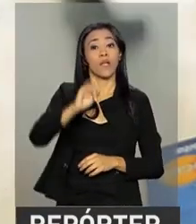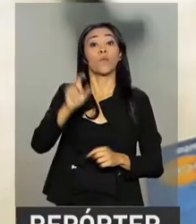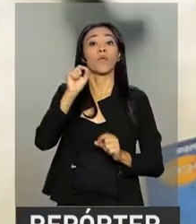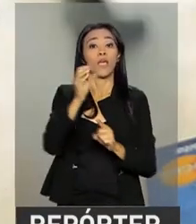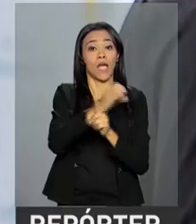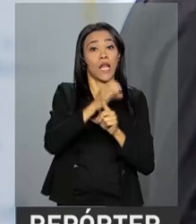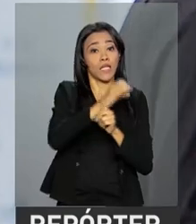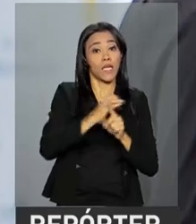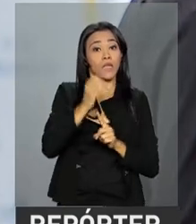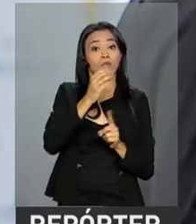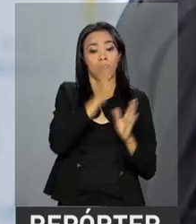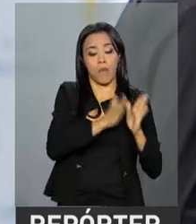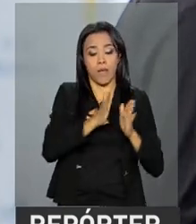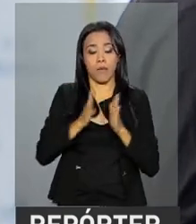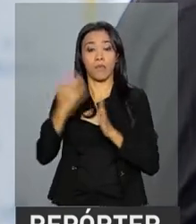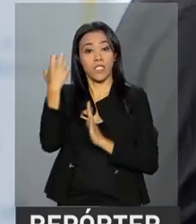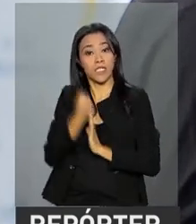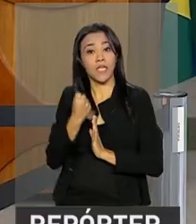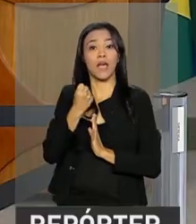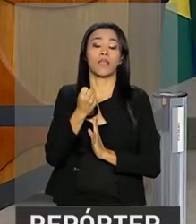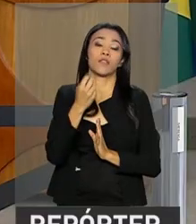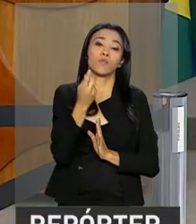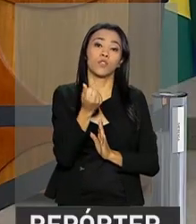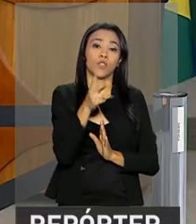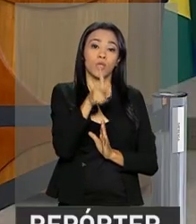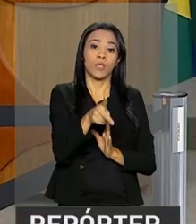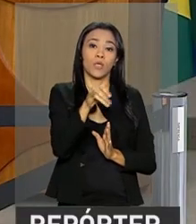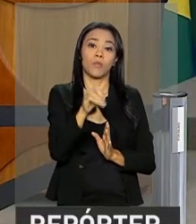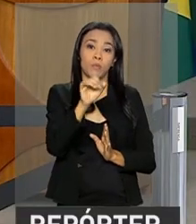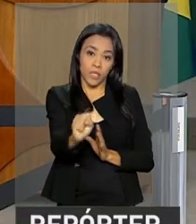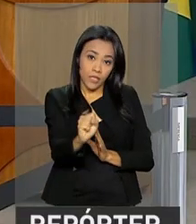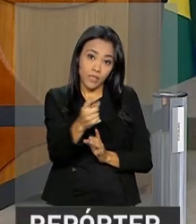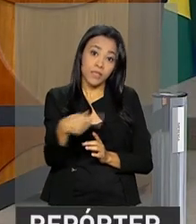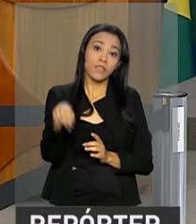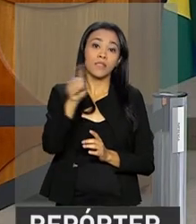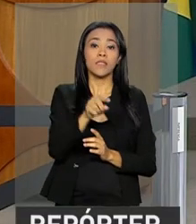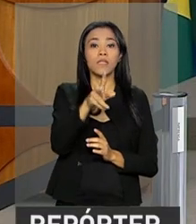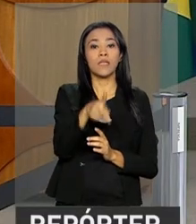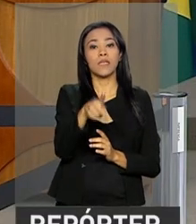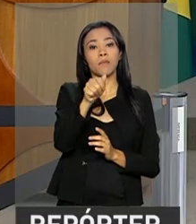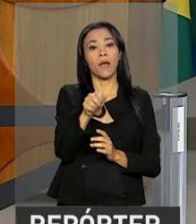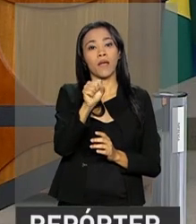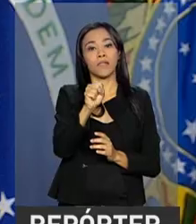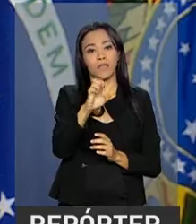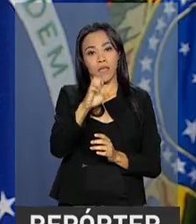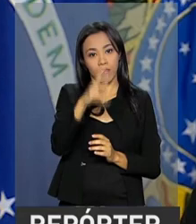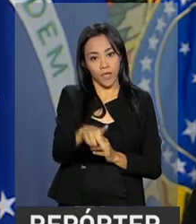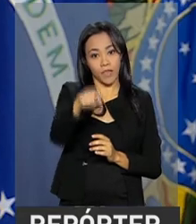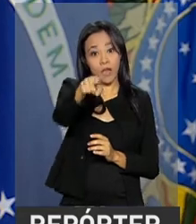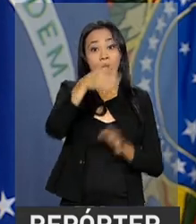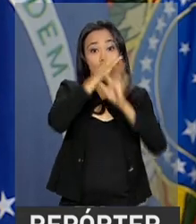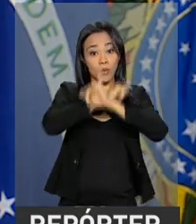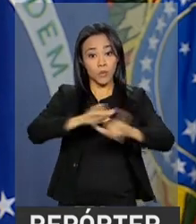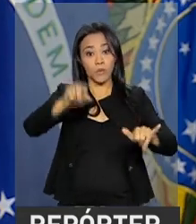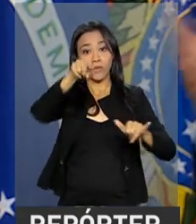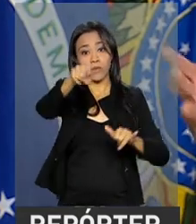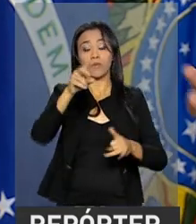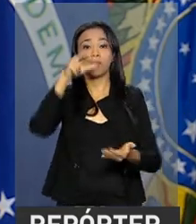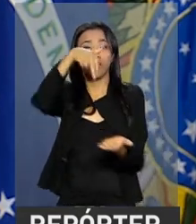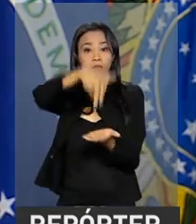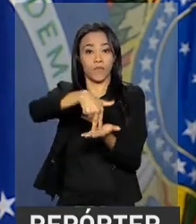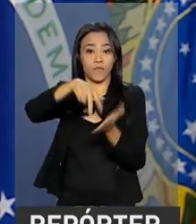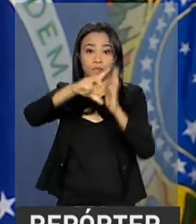de saques do pis pasep o anúncio ocorreu no palácio do planalto depois de reunião coordenada pelo presidente